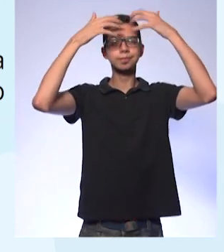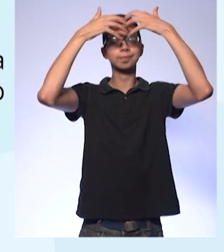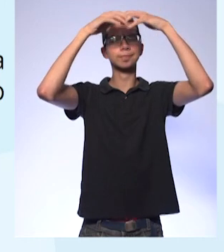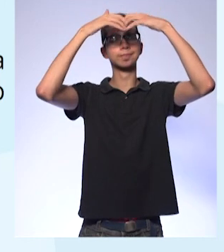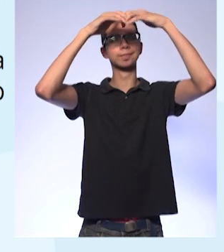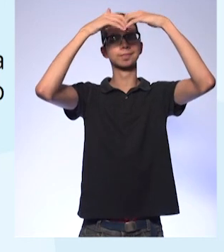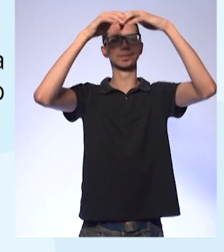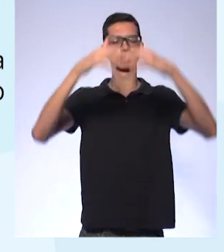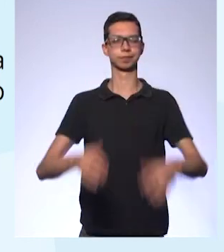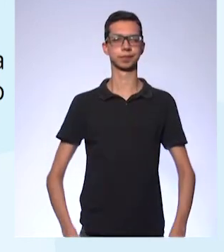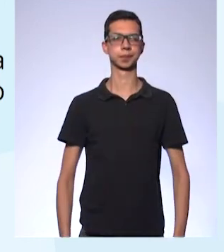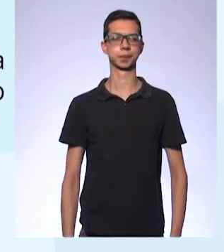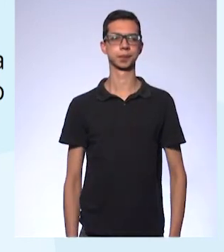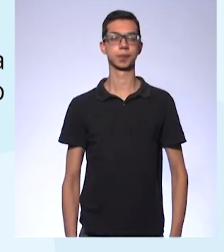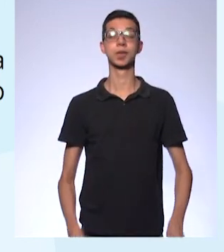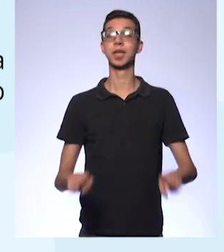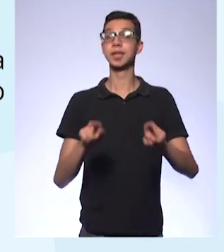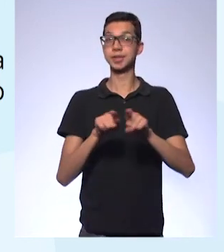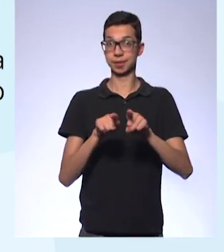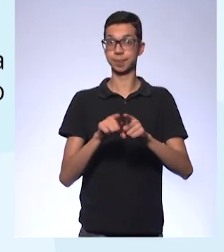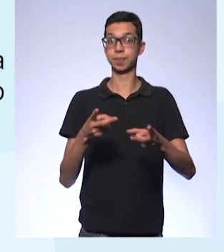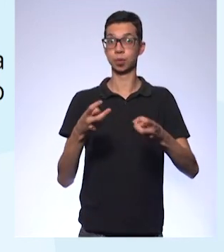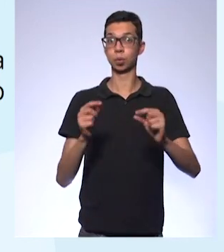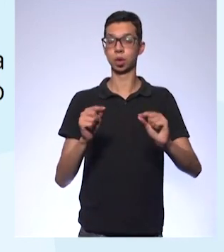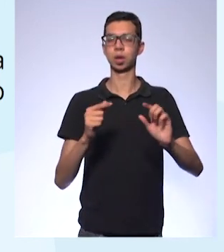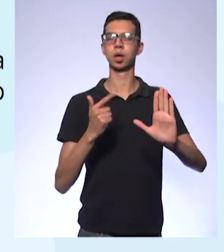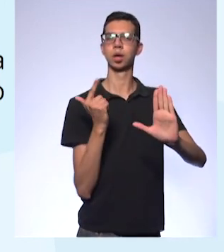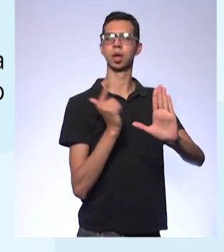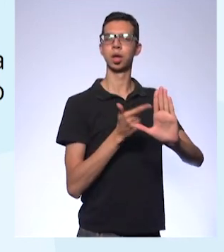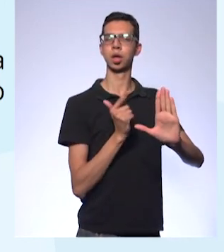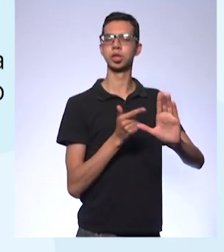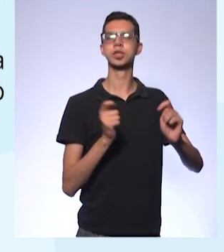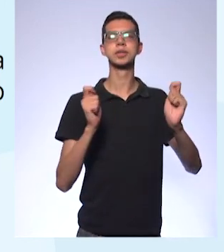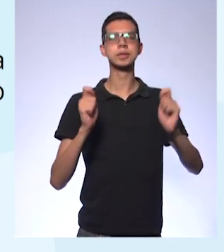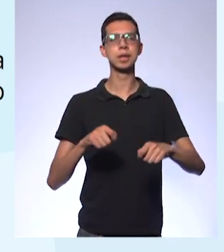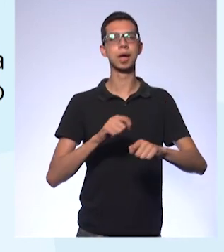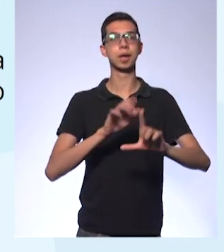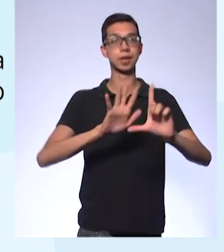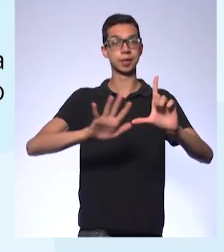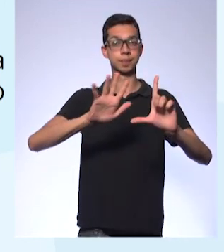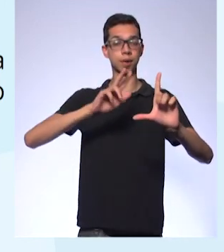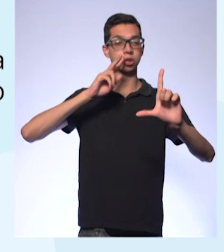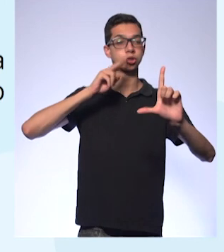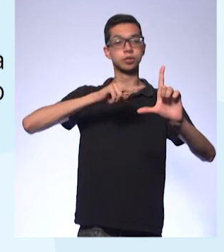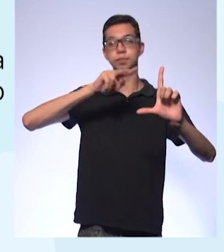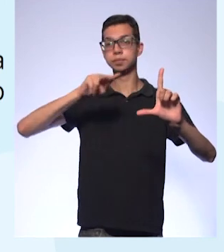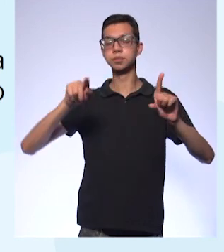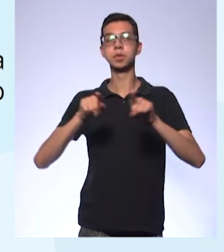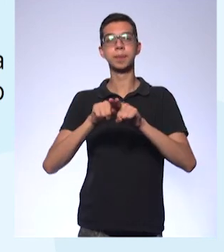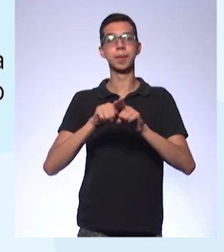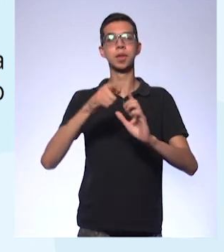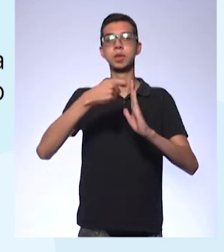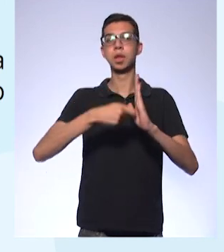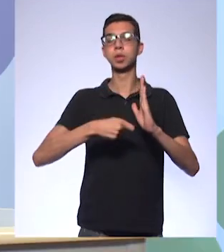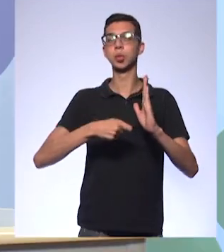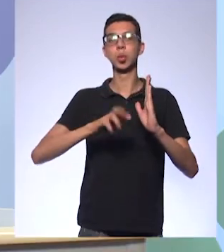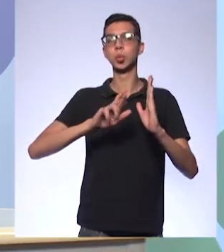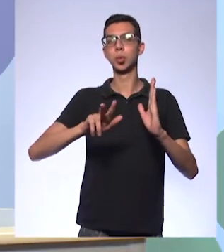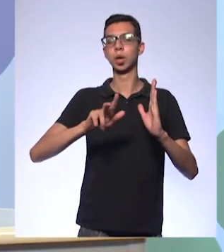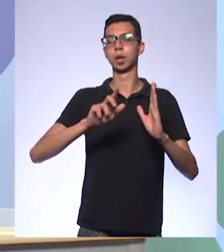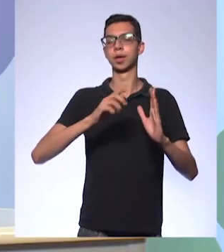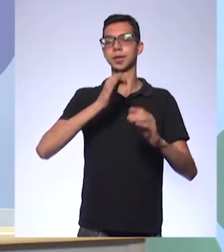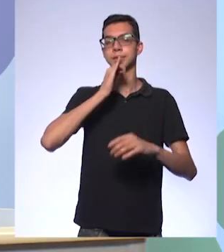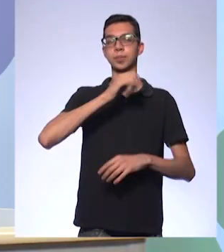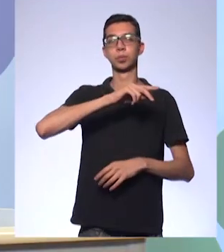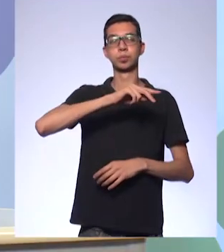vimos que podemos desenvolver reflexão crítica através da leitura de imagens. E não textos verbais, né? Muito bacana olhar uma imagem e fazer